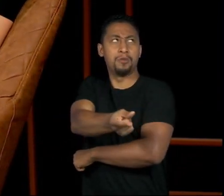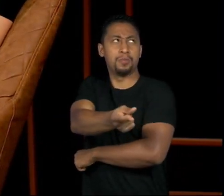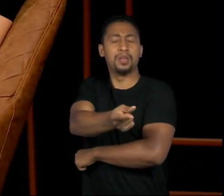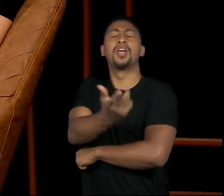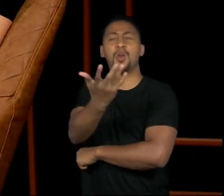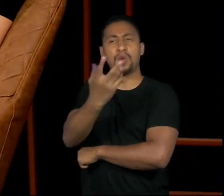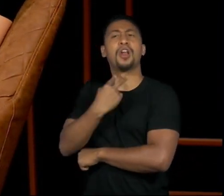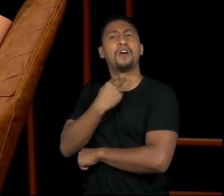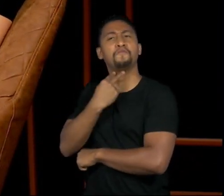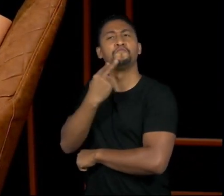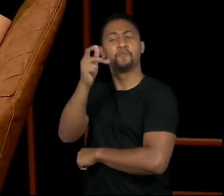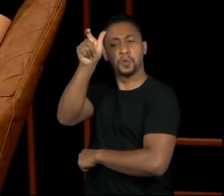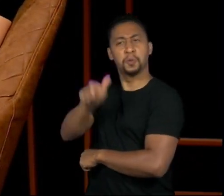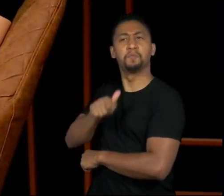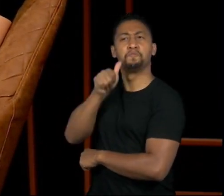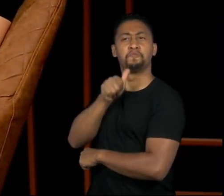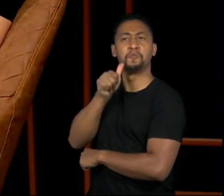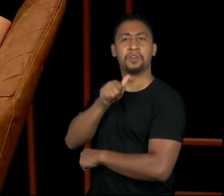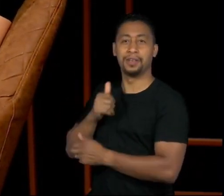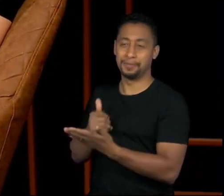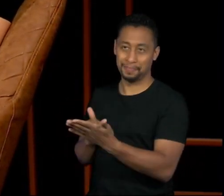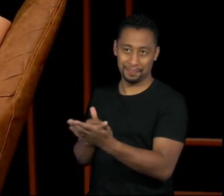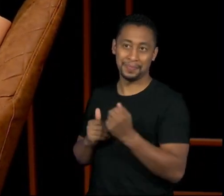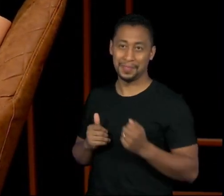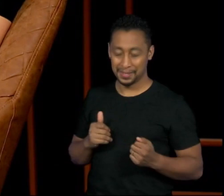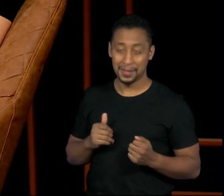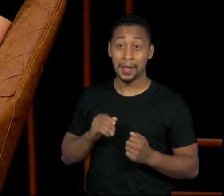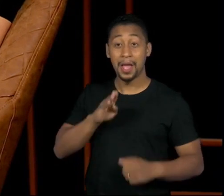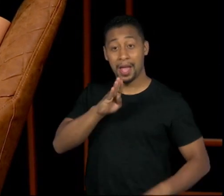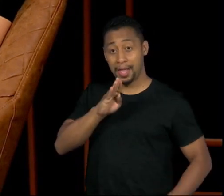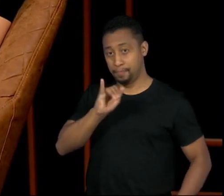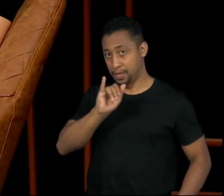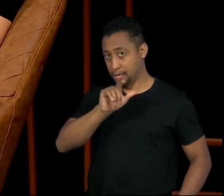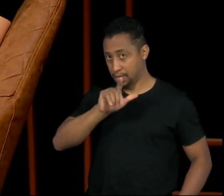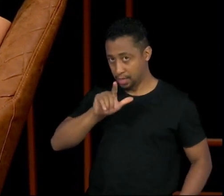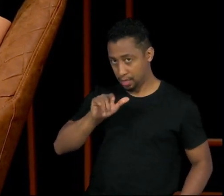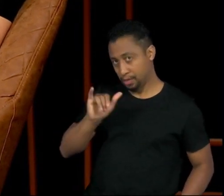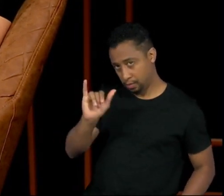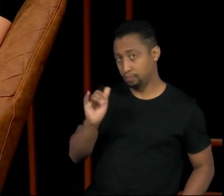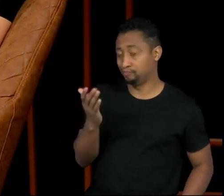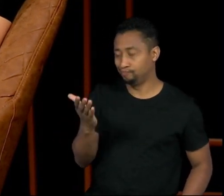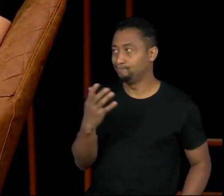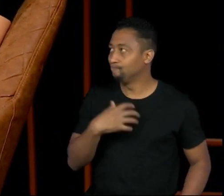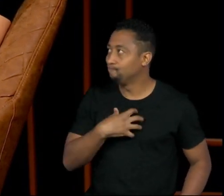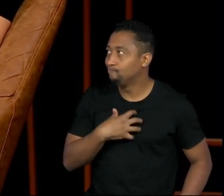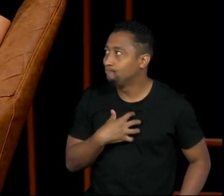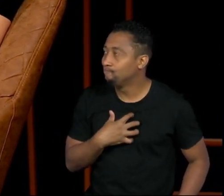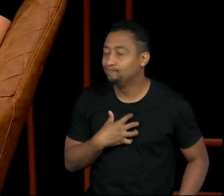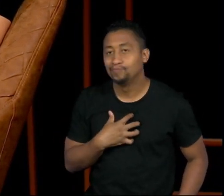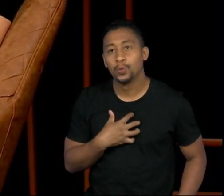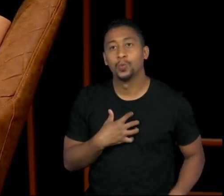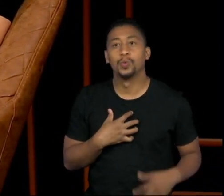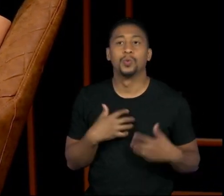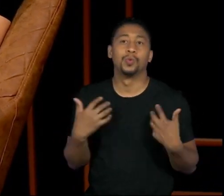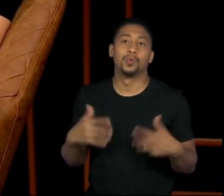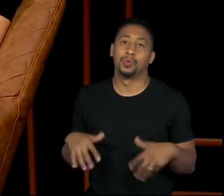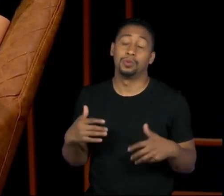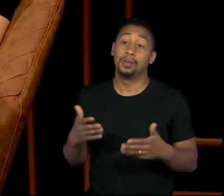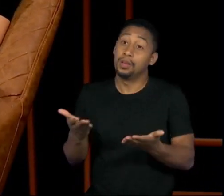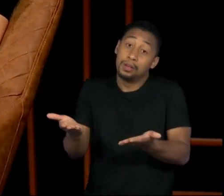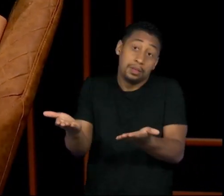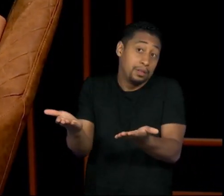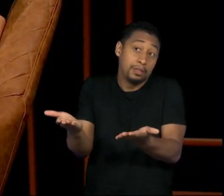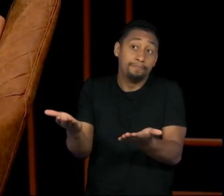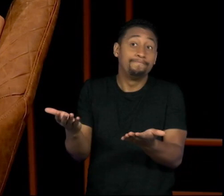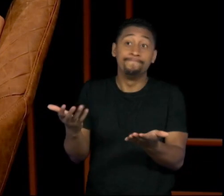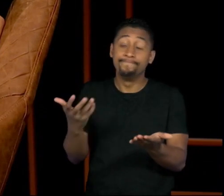voz dessa mulher. A Billie Holiday assombra, paralisa o meu coração, assim. Ela não tem o bel canto